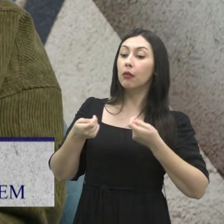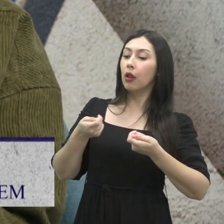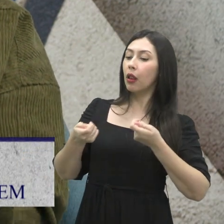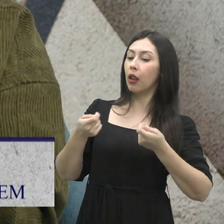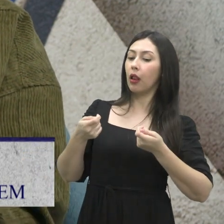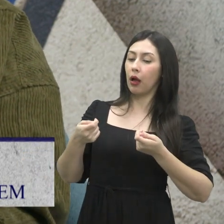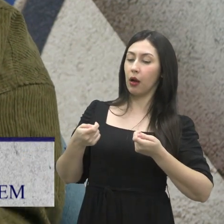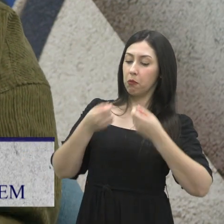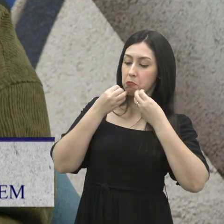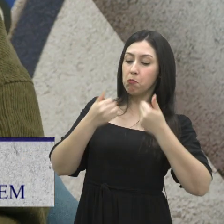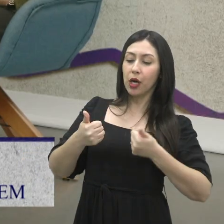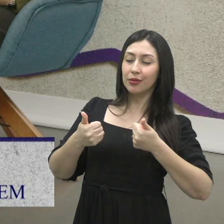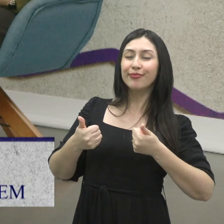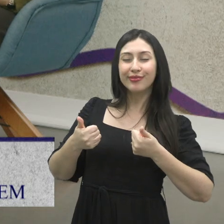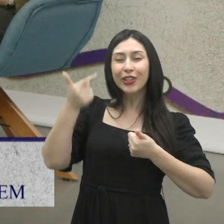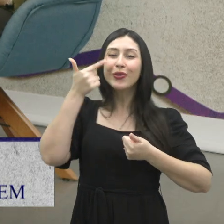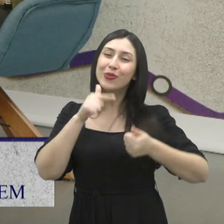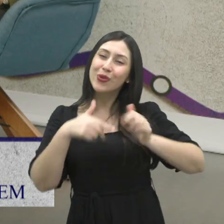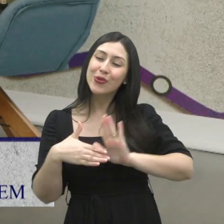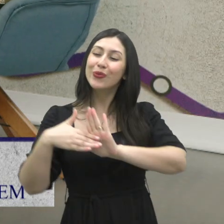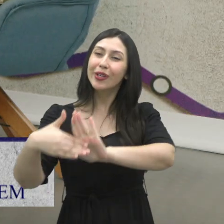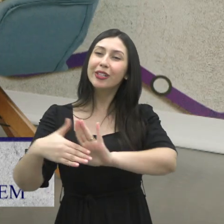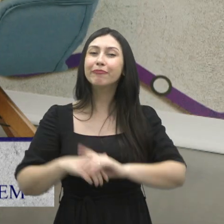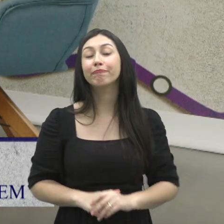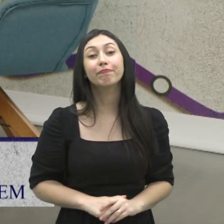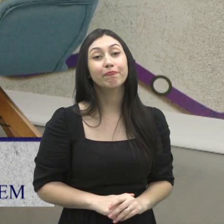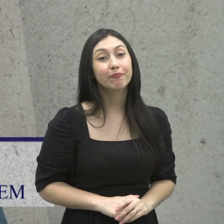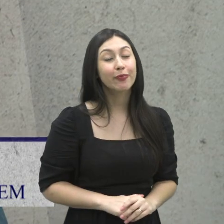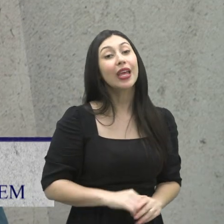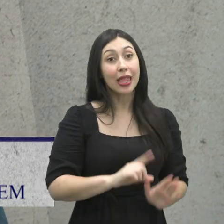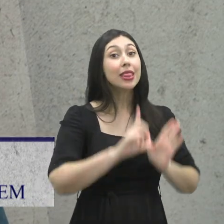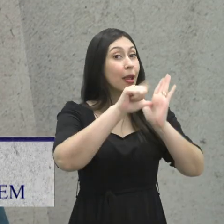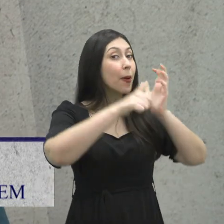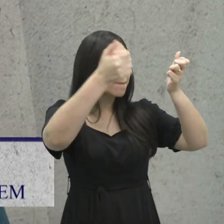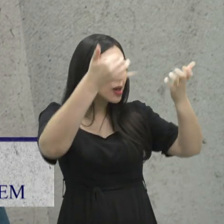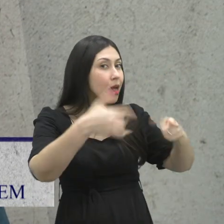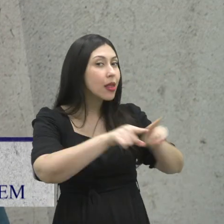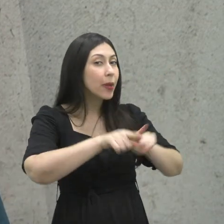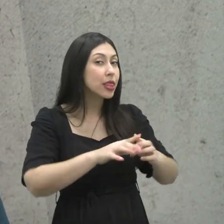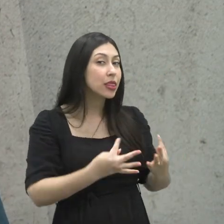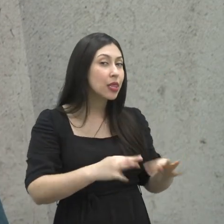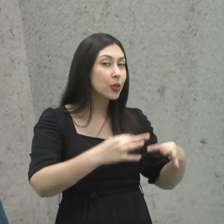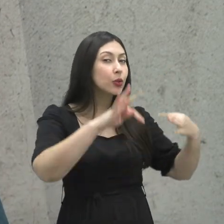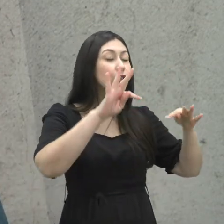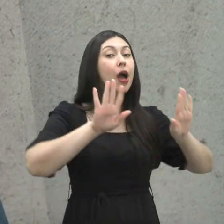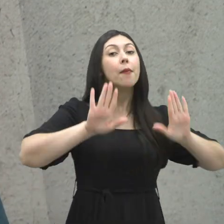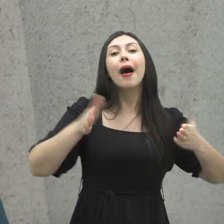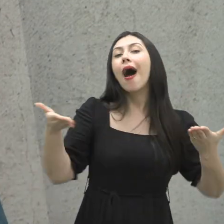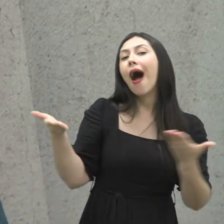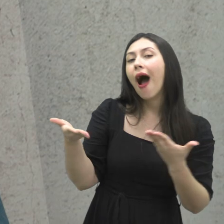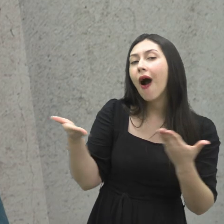também poder se sentir bem com eles. A gente vai falar muito desse assunto, principalmente da tecnologia, no próximo bloco, tá? Então, a gente vai dar uma pausa aqui para você tomar uma água,